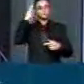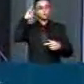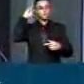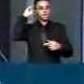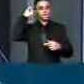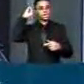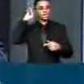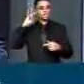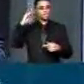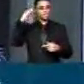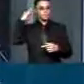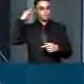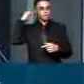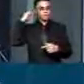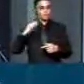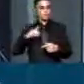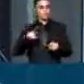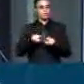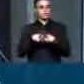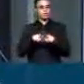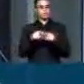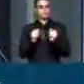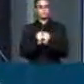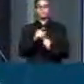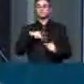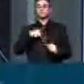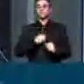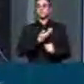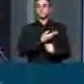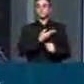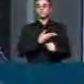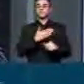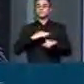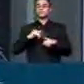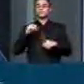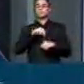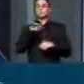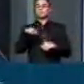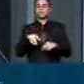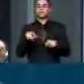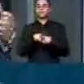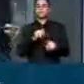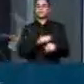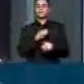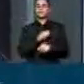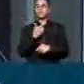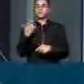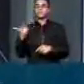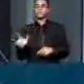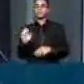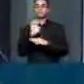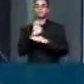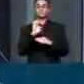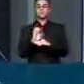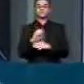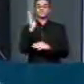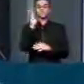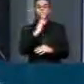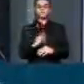nossos deputados e colegas que também estão vivendo em outros estados do Brasil com a questão das